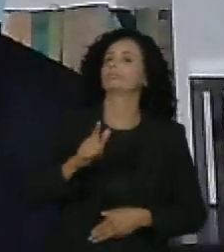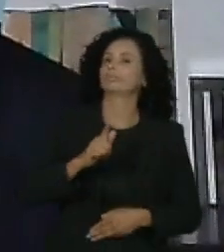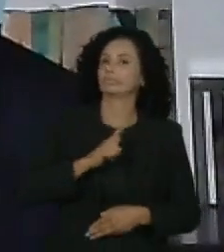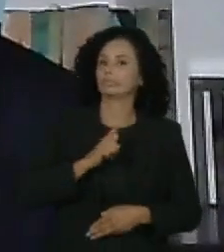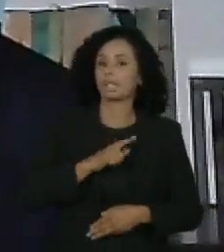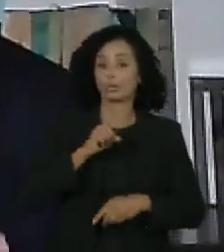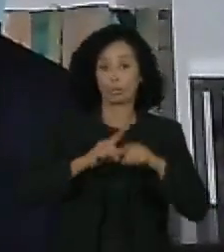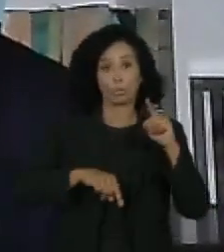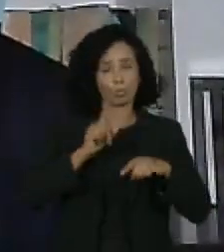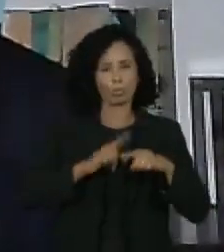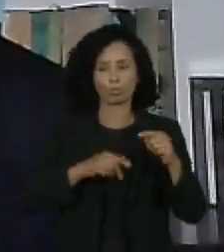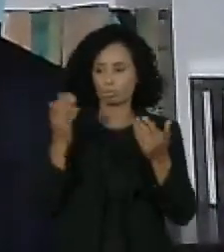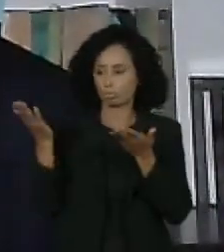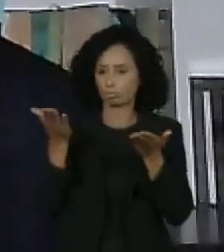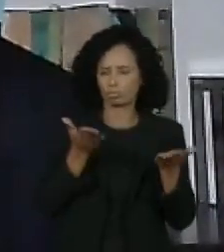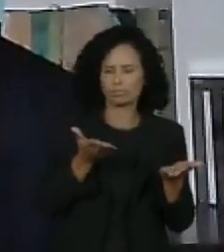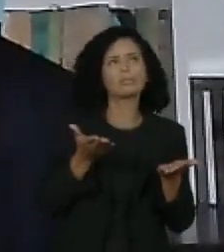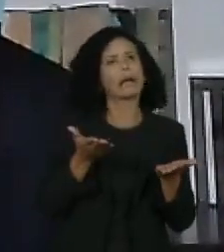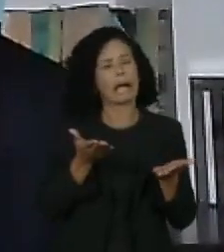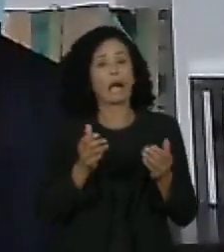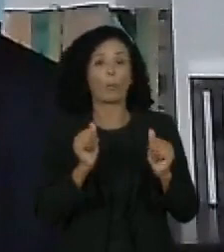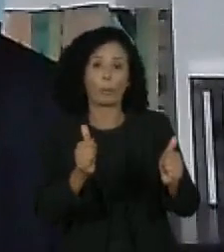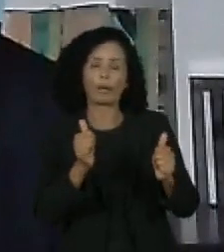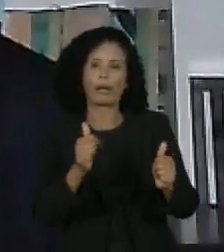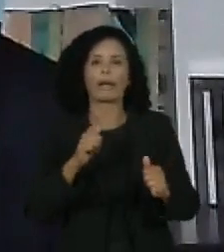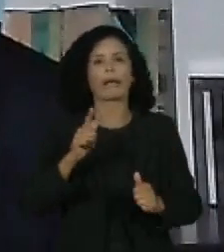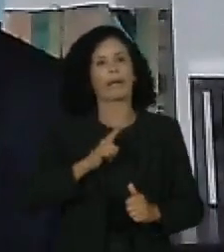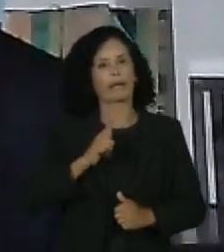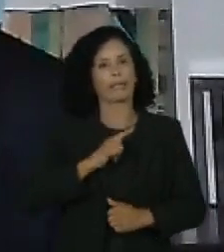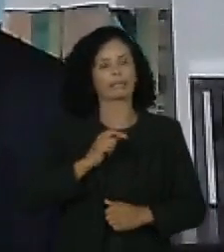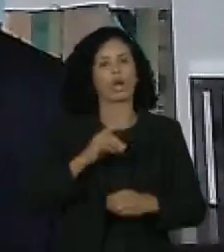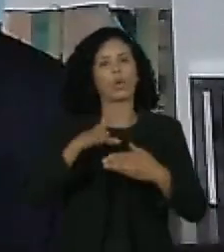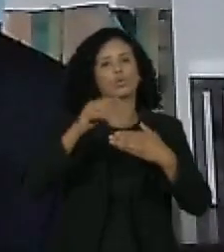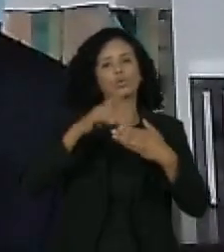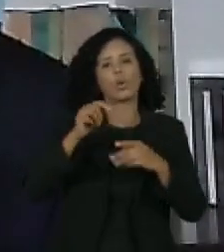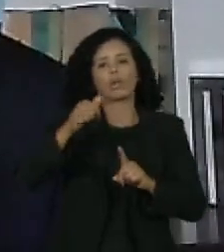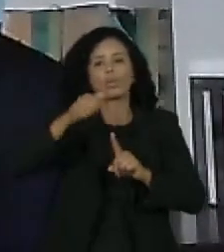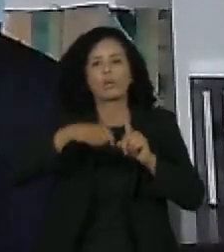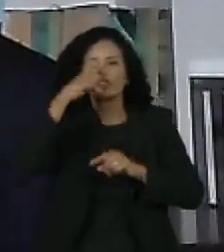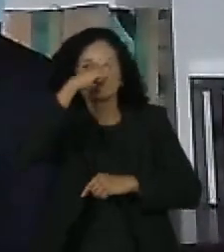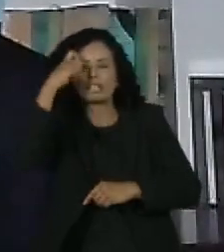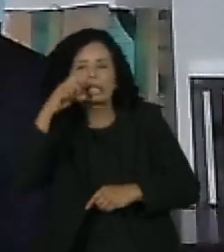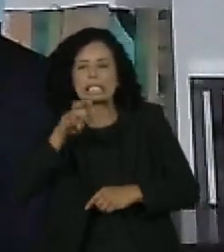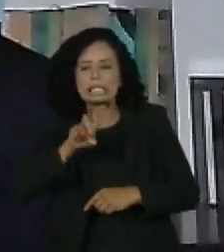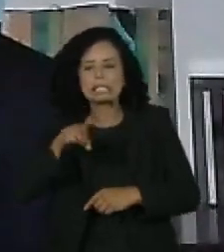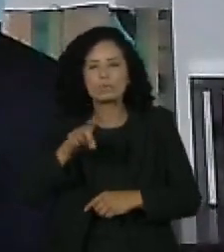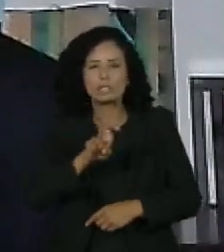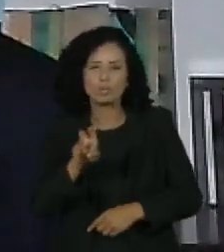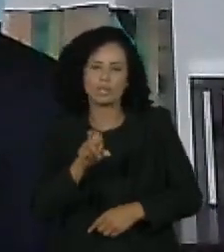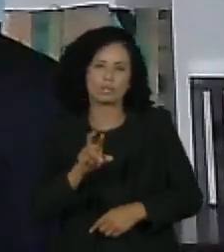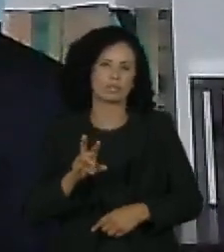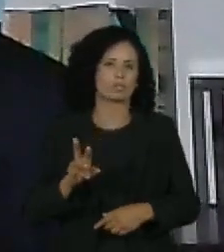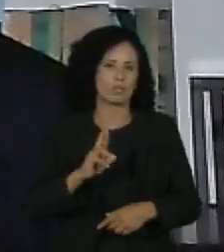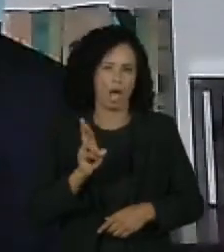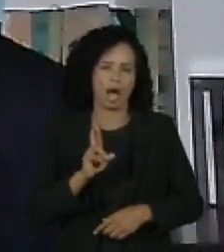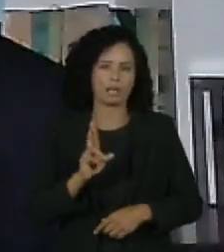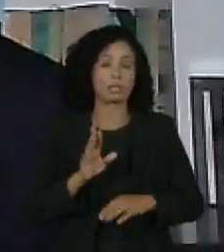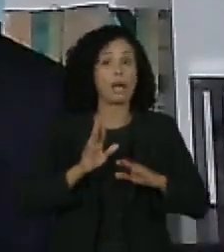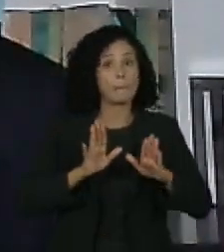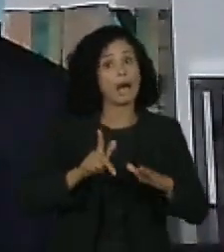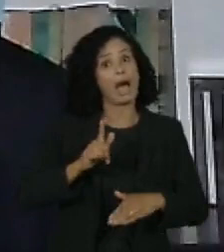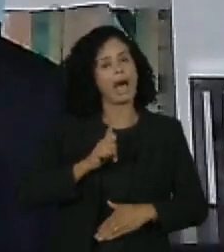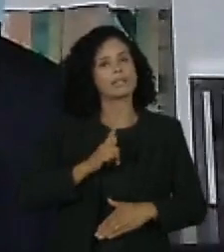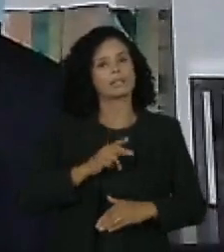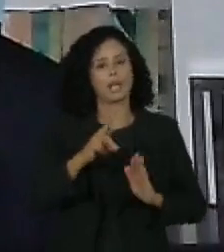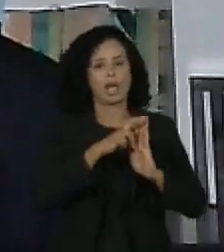ele trabalhou com aquele dólar ali de janeiro, que estava ainda nos 5,60, 5,50. Então, essa era a